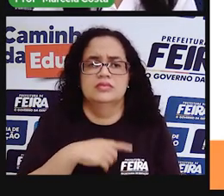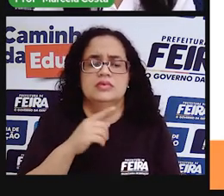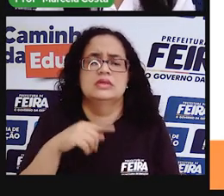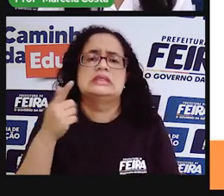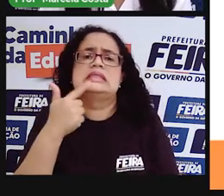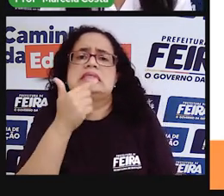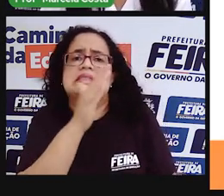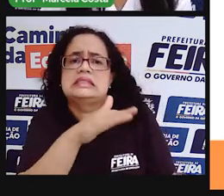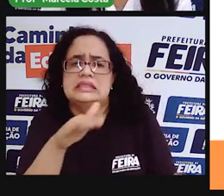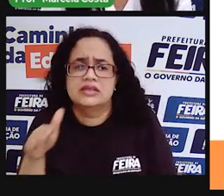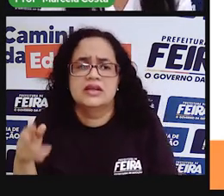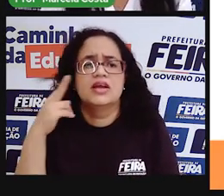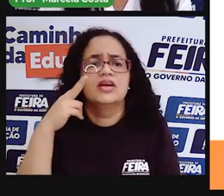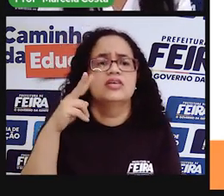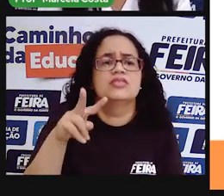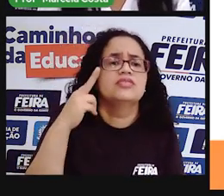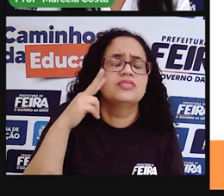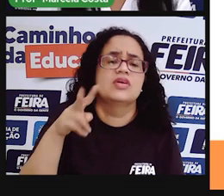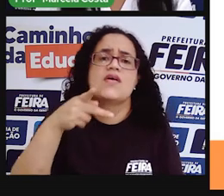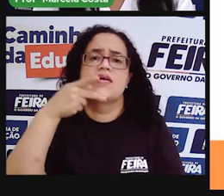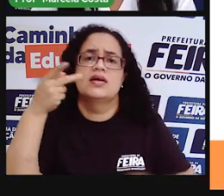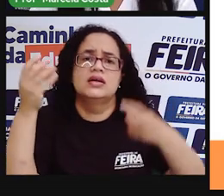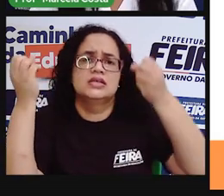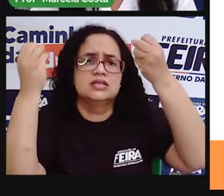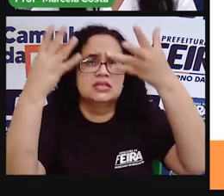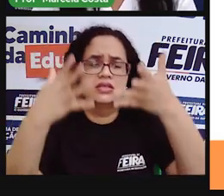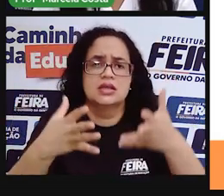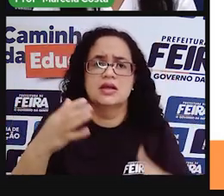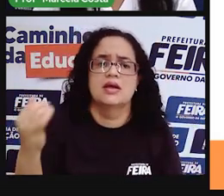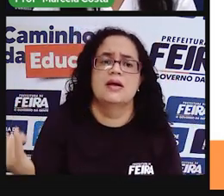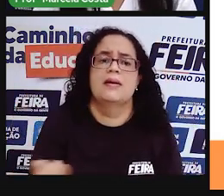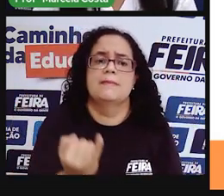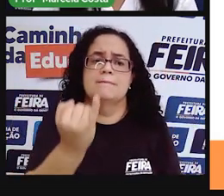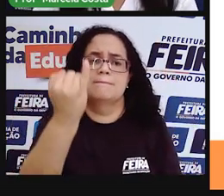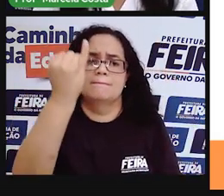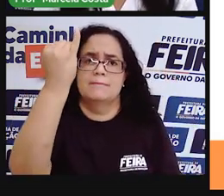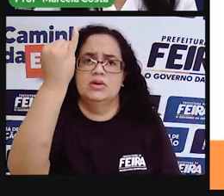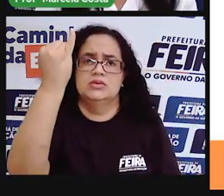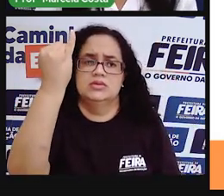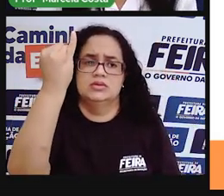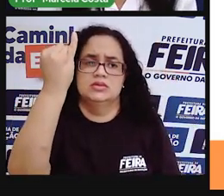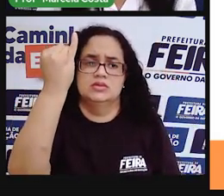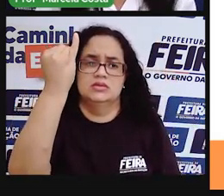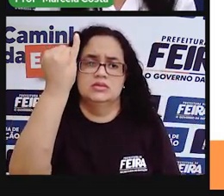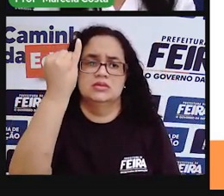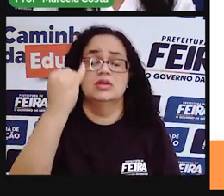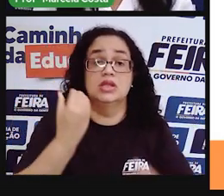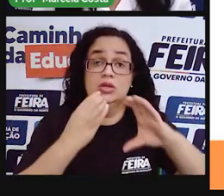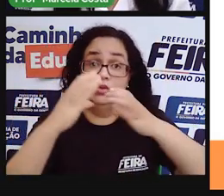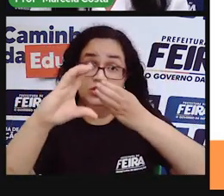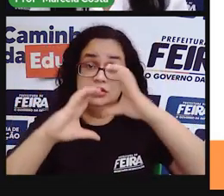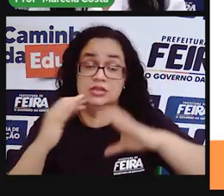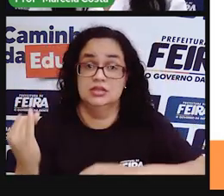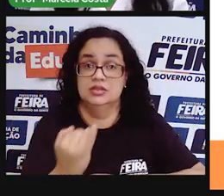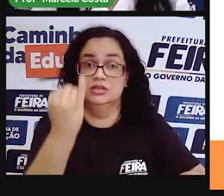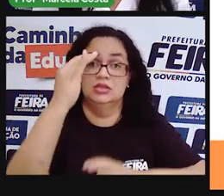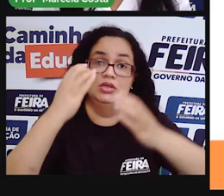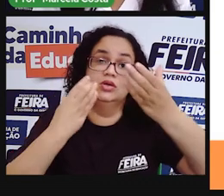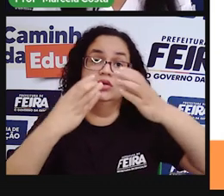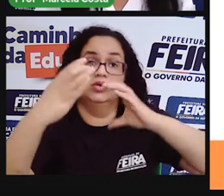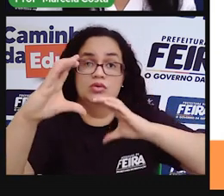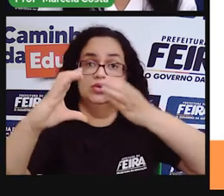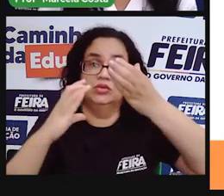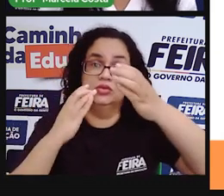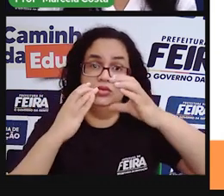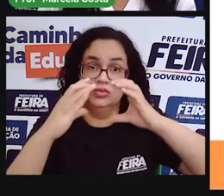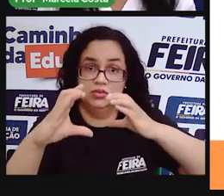Crianças, a gente vem falando sobre a importância da comunicação. E na comunicação a gente utiliza tanto